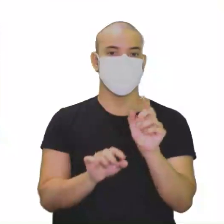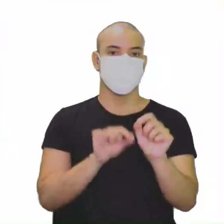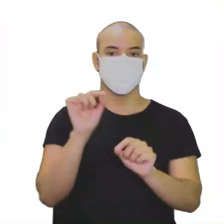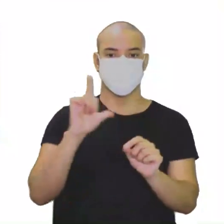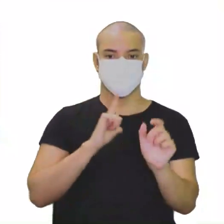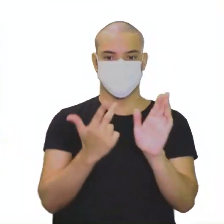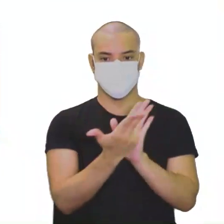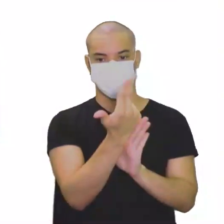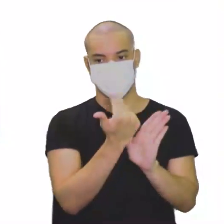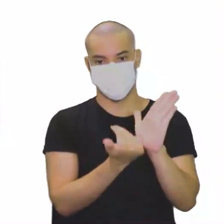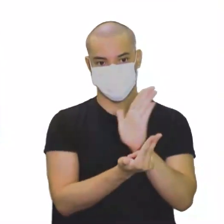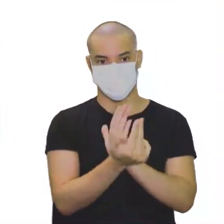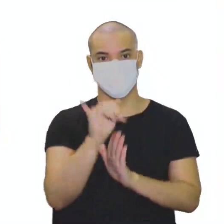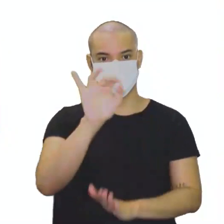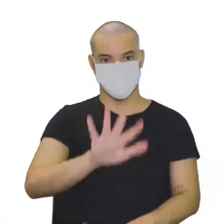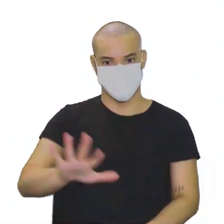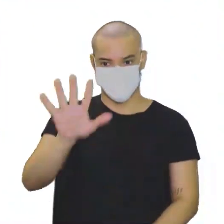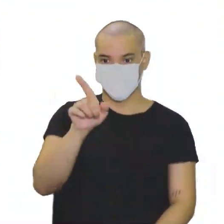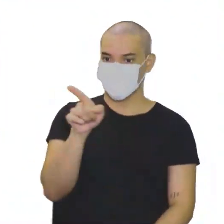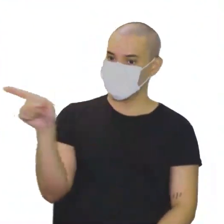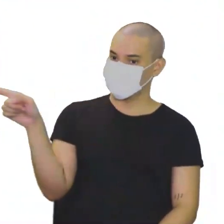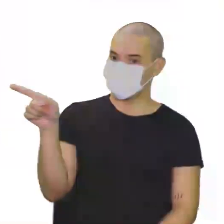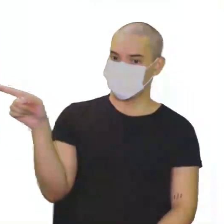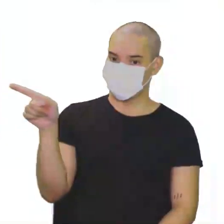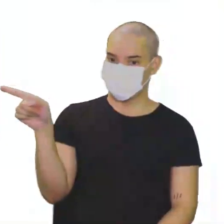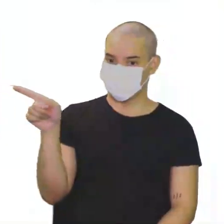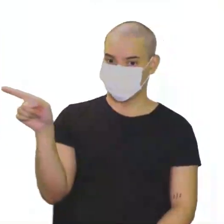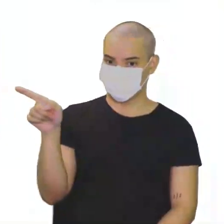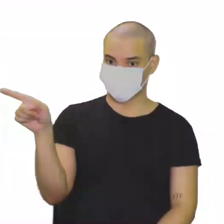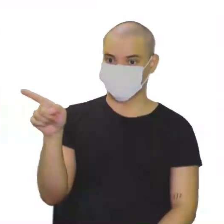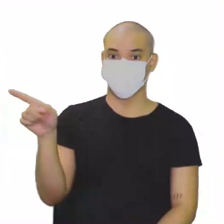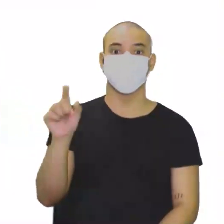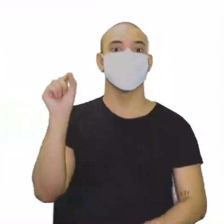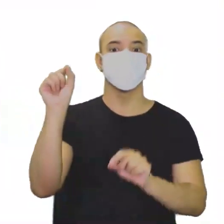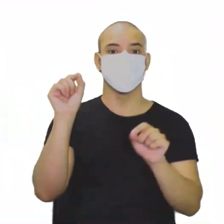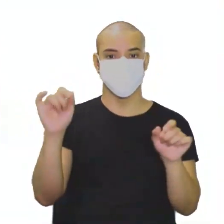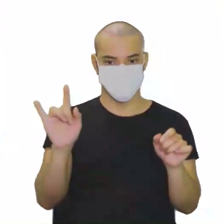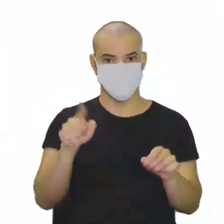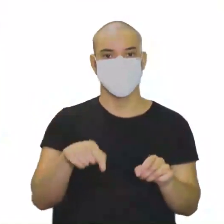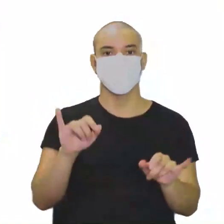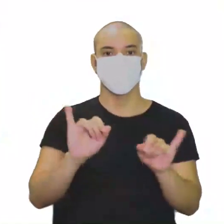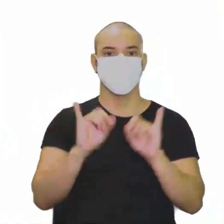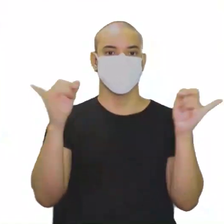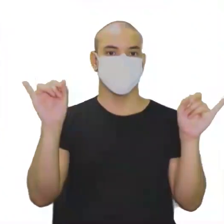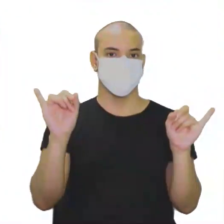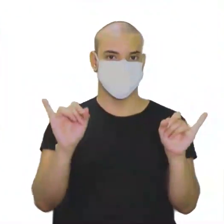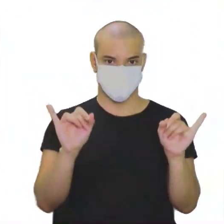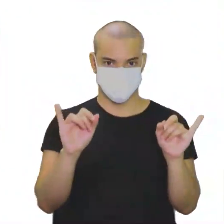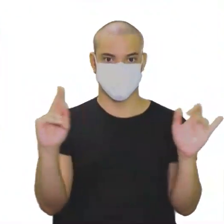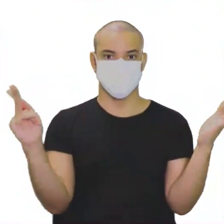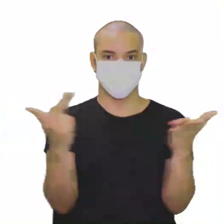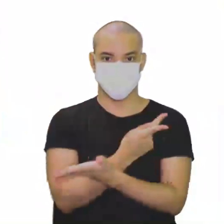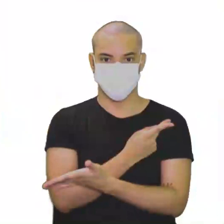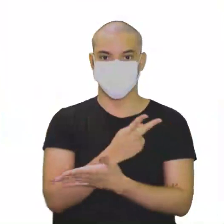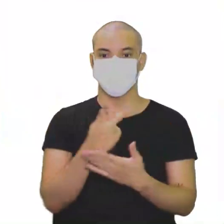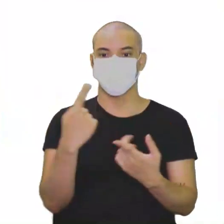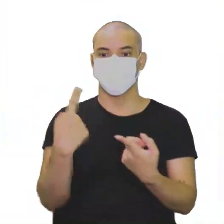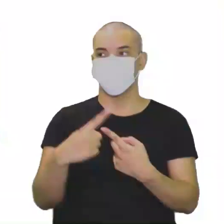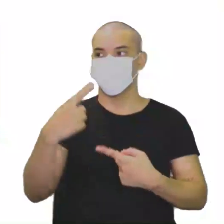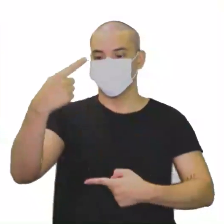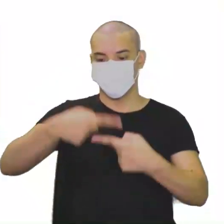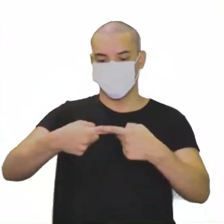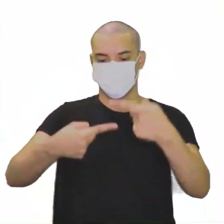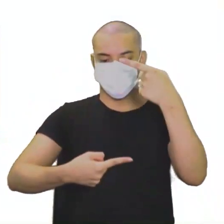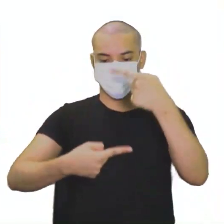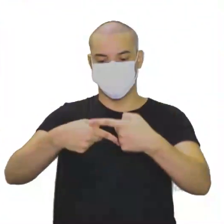esses desenhos, essas imagens, na verdade, são imagens de curto-circuito provocado pela junção de um fio